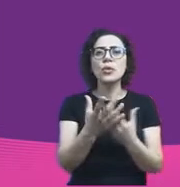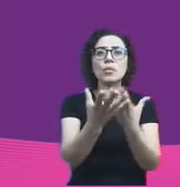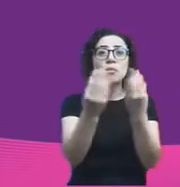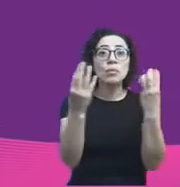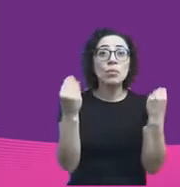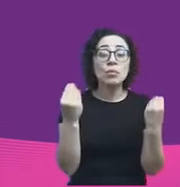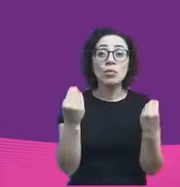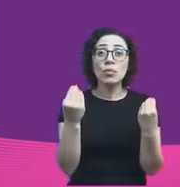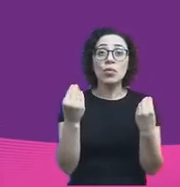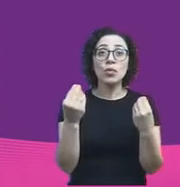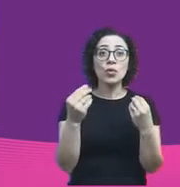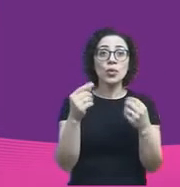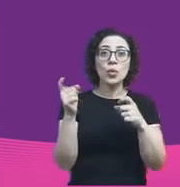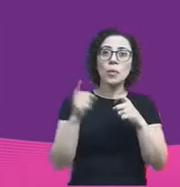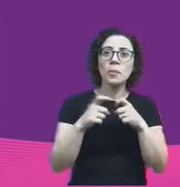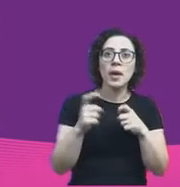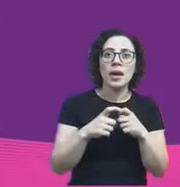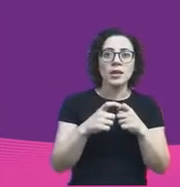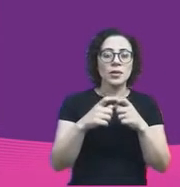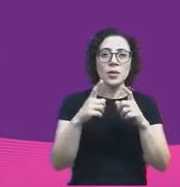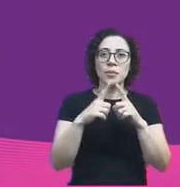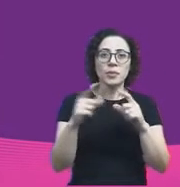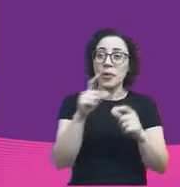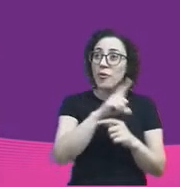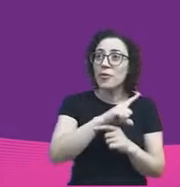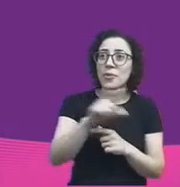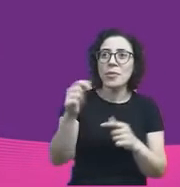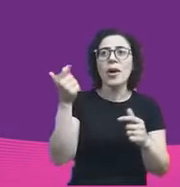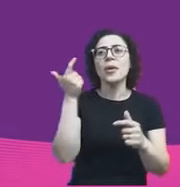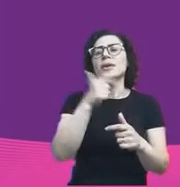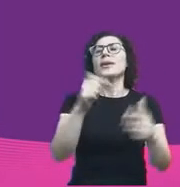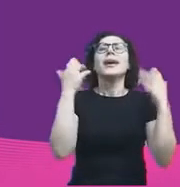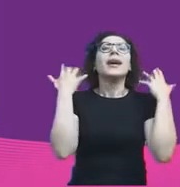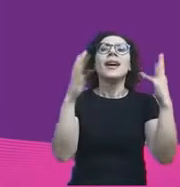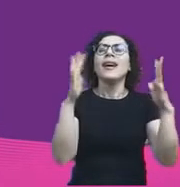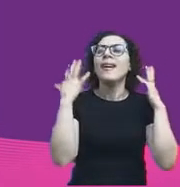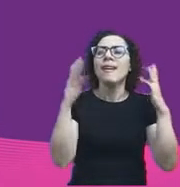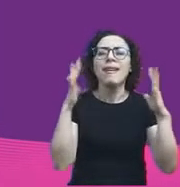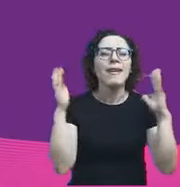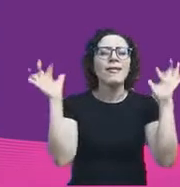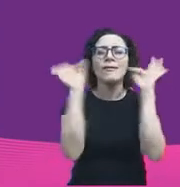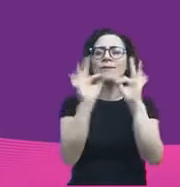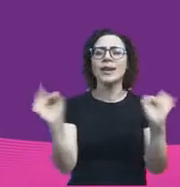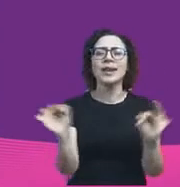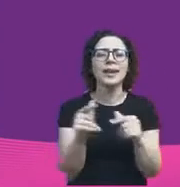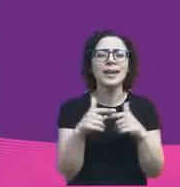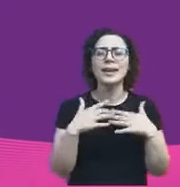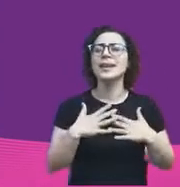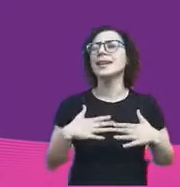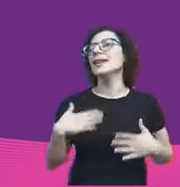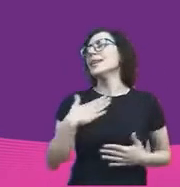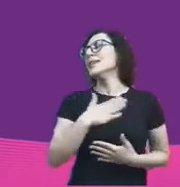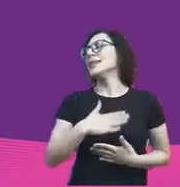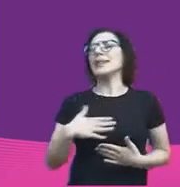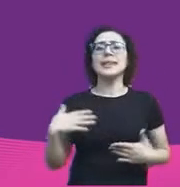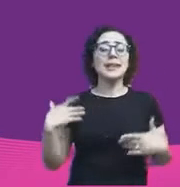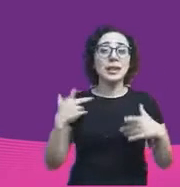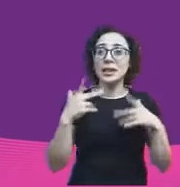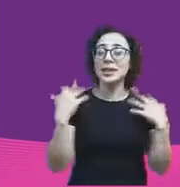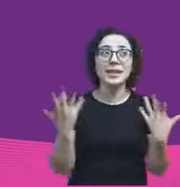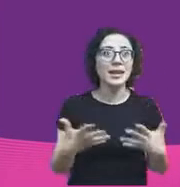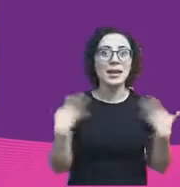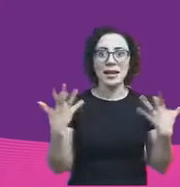dos pacientes, era uma grande festa cada vez que a gente tinha essa vitória, e também